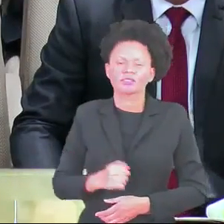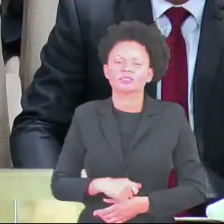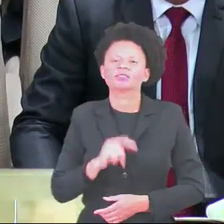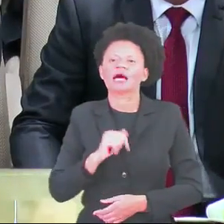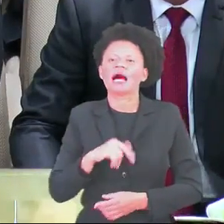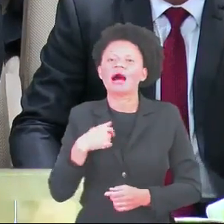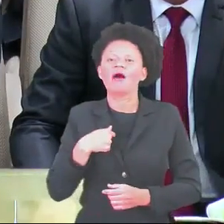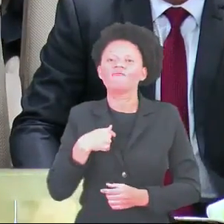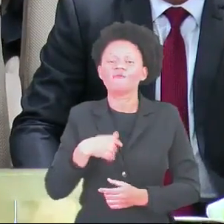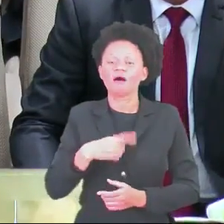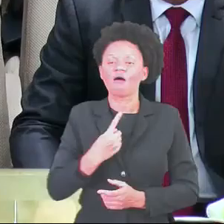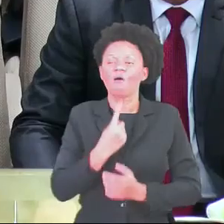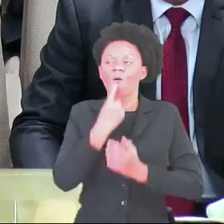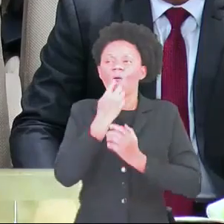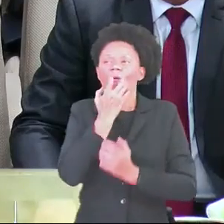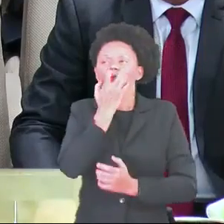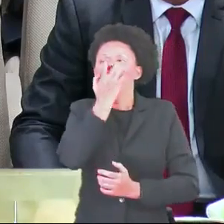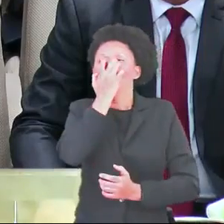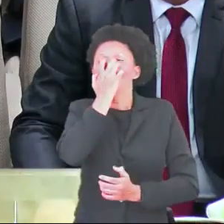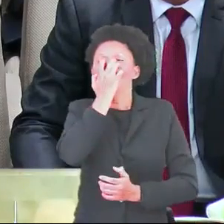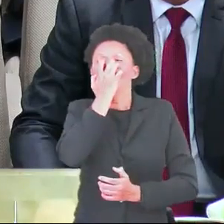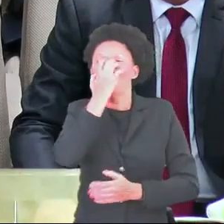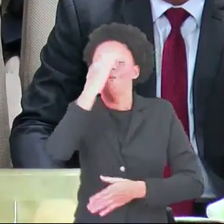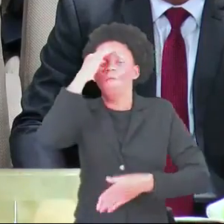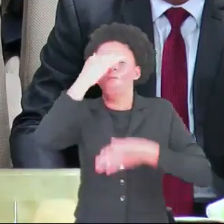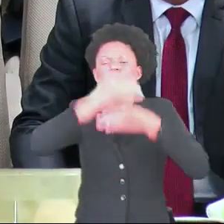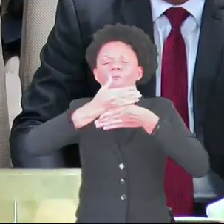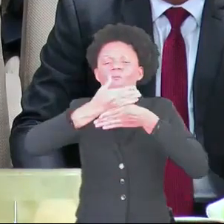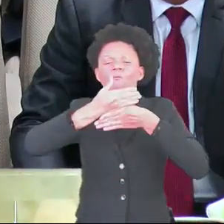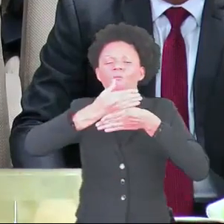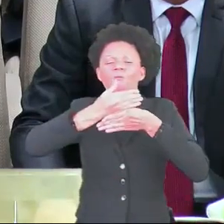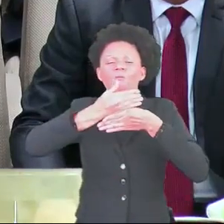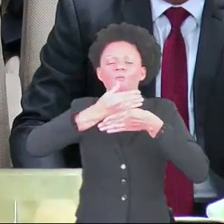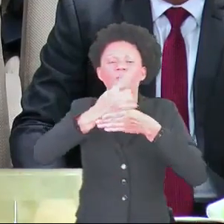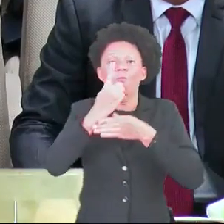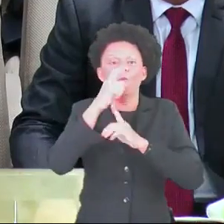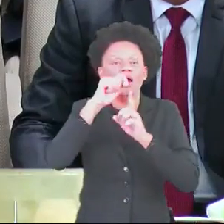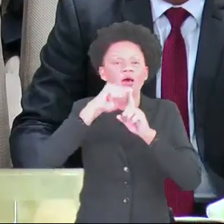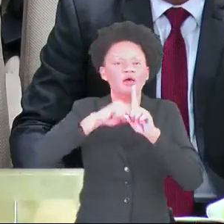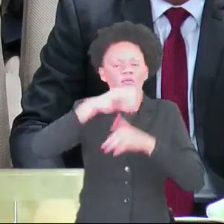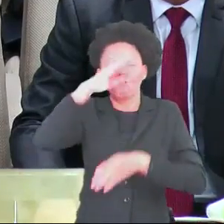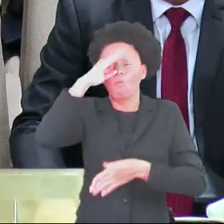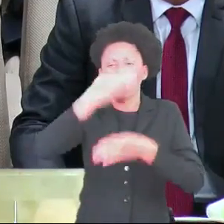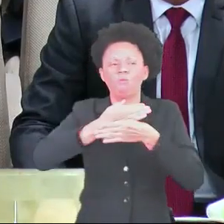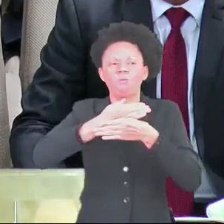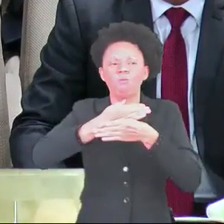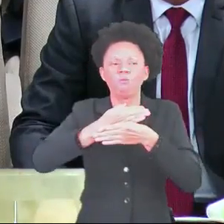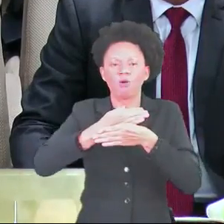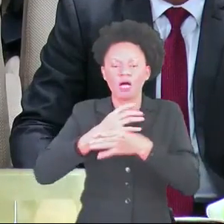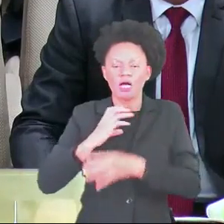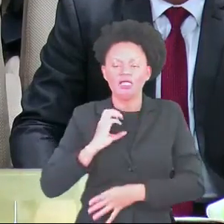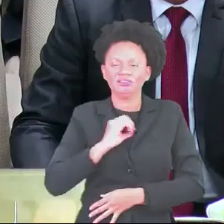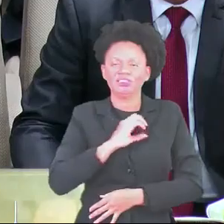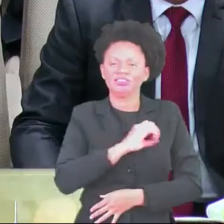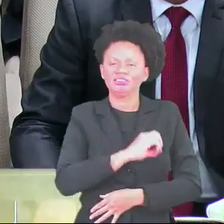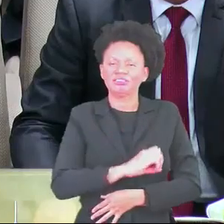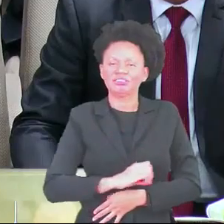estava há quase 1 mês em coma, sendo consumida por um câncer.